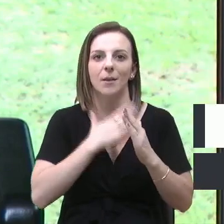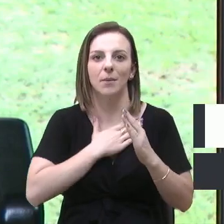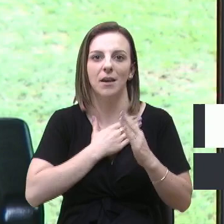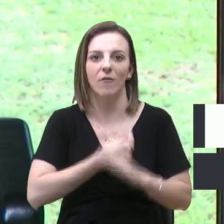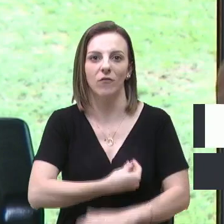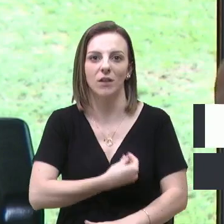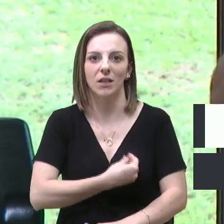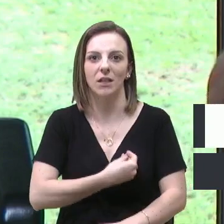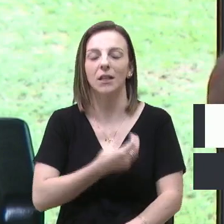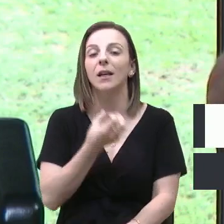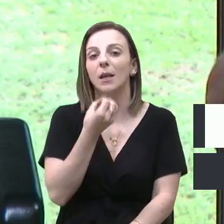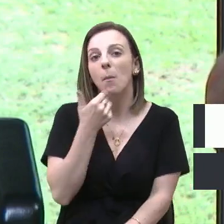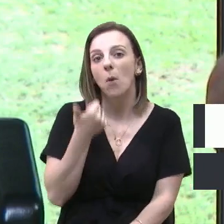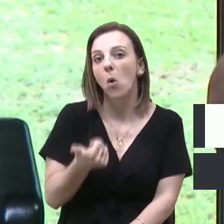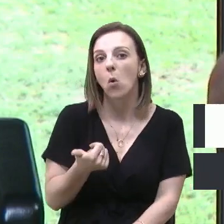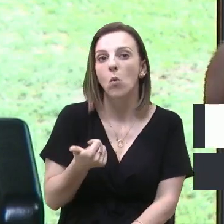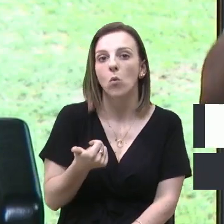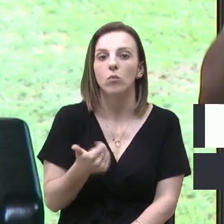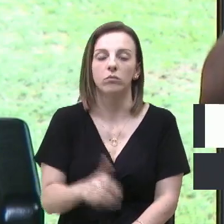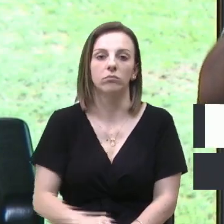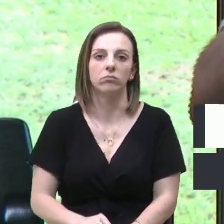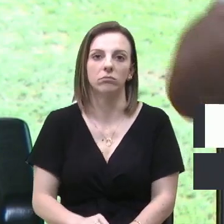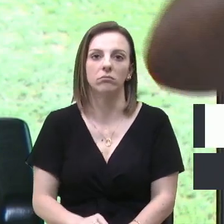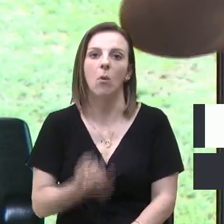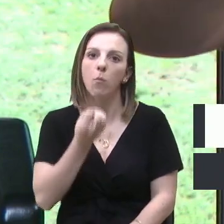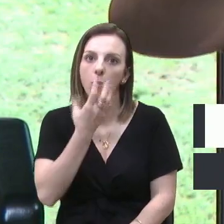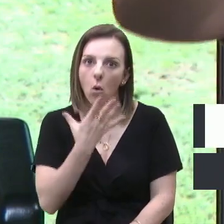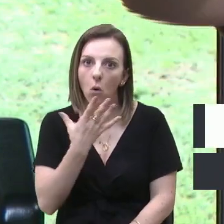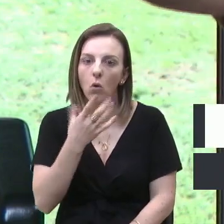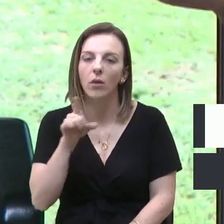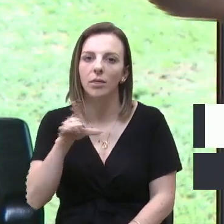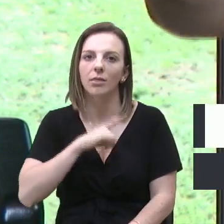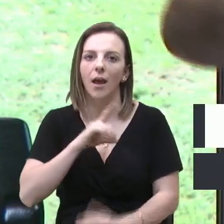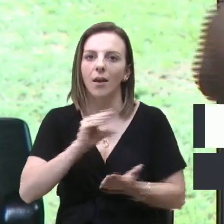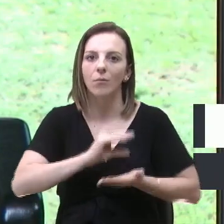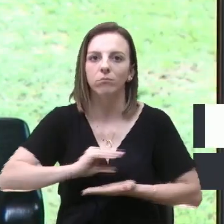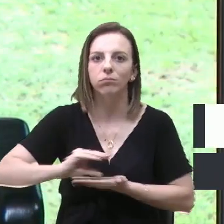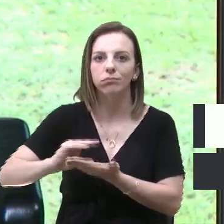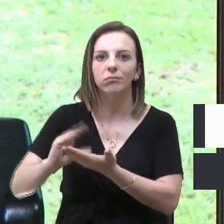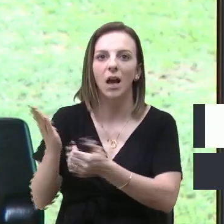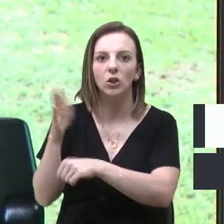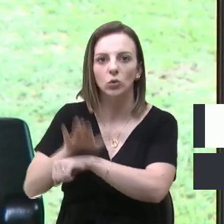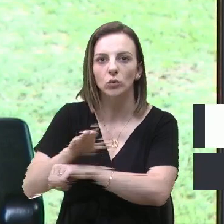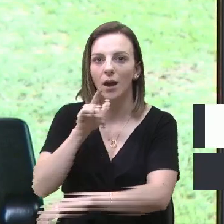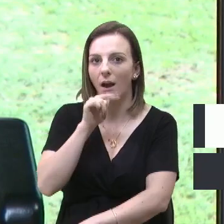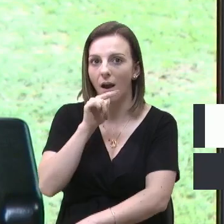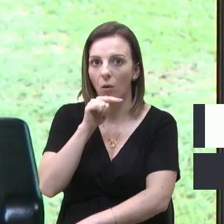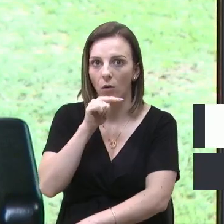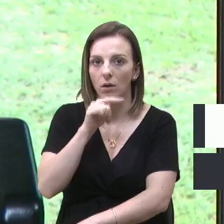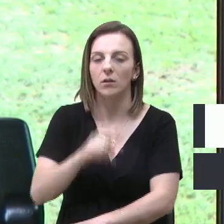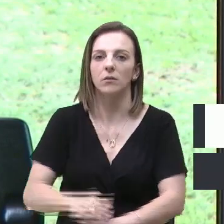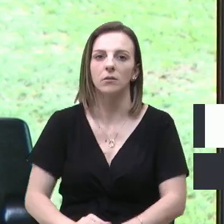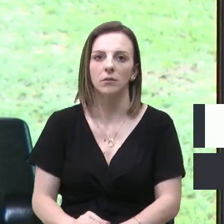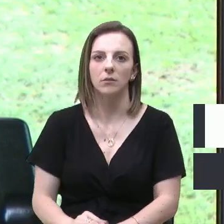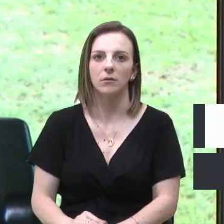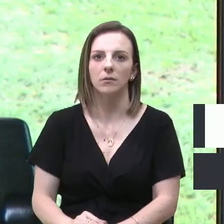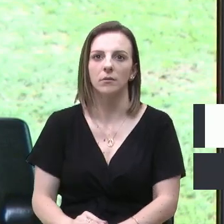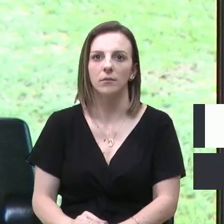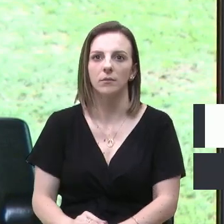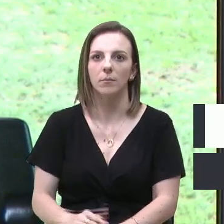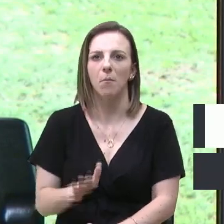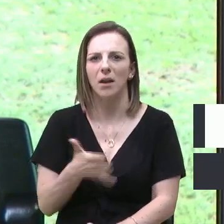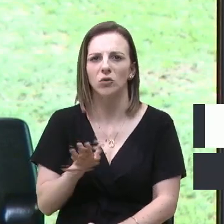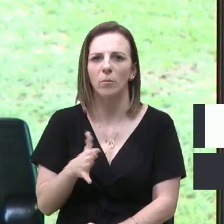que muitas pessoas, através do subsídio que a gente paga a tarifa de água, cerca de 50